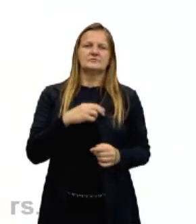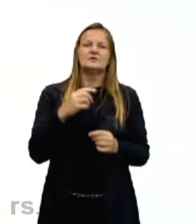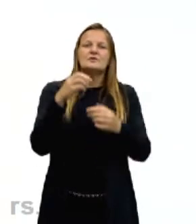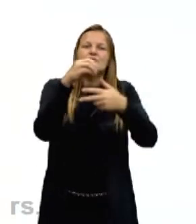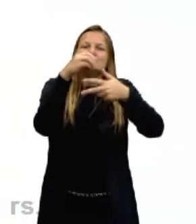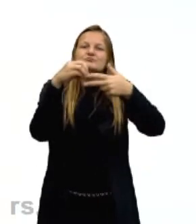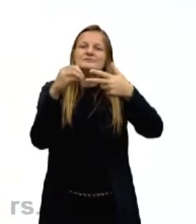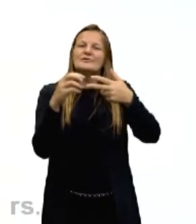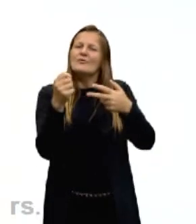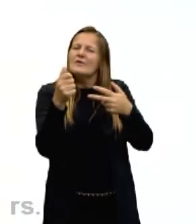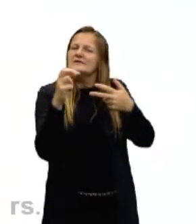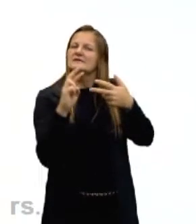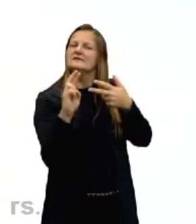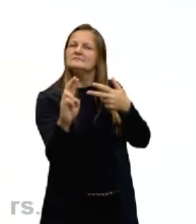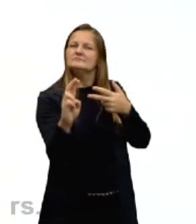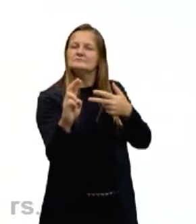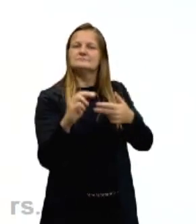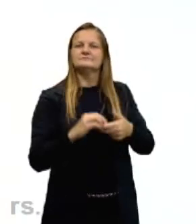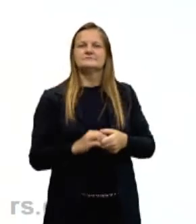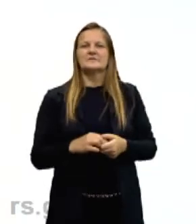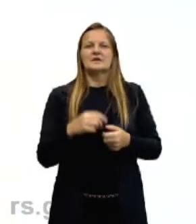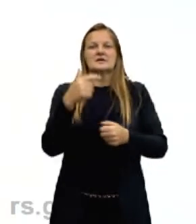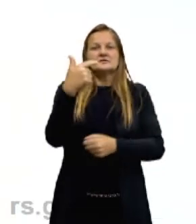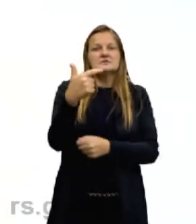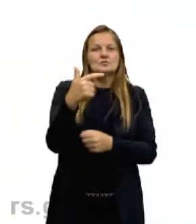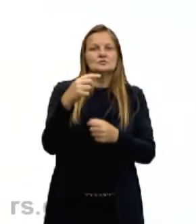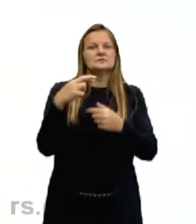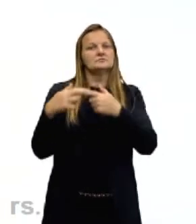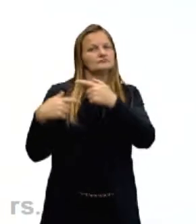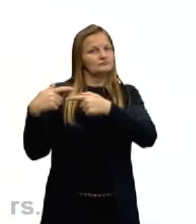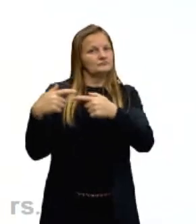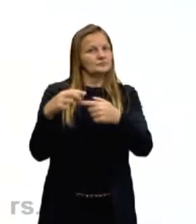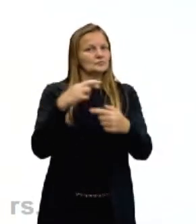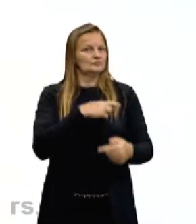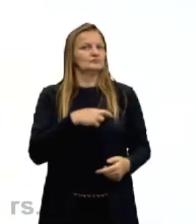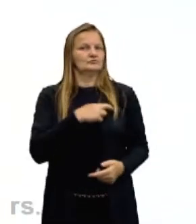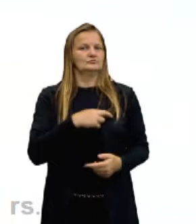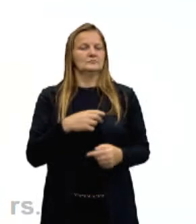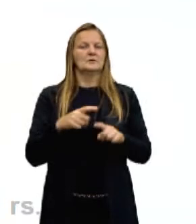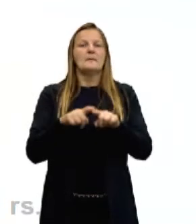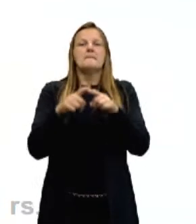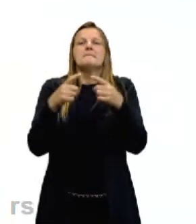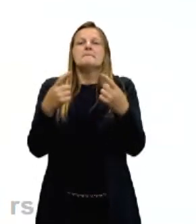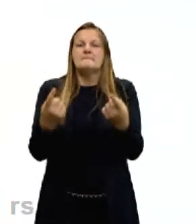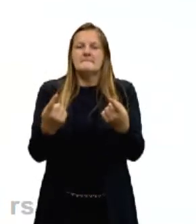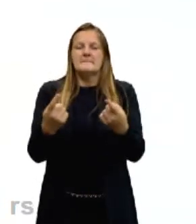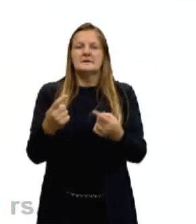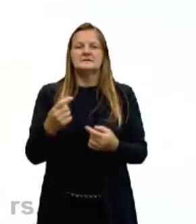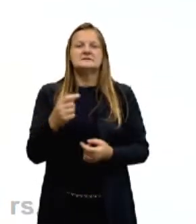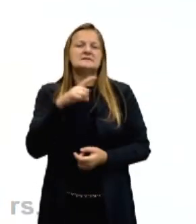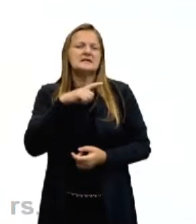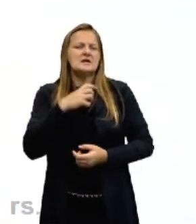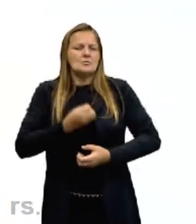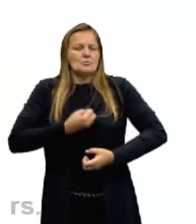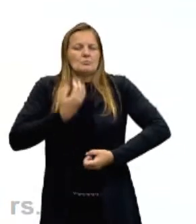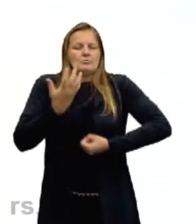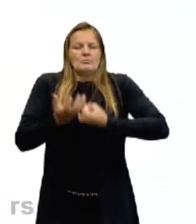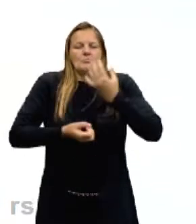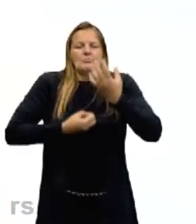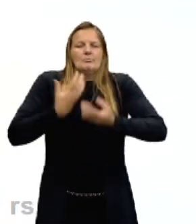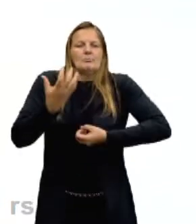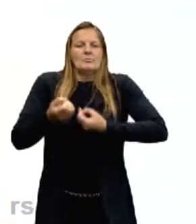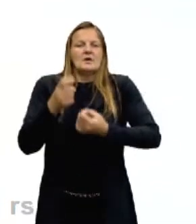Ele tá dizendo de onde que é da segunda geração romântica porém configura um lirismo que o